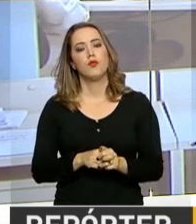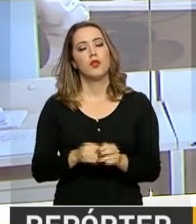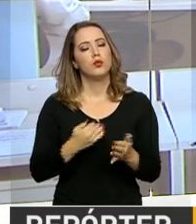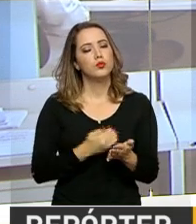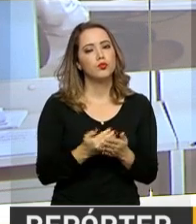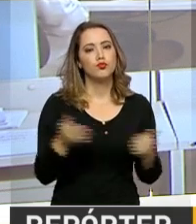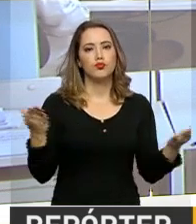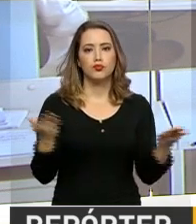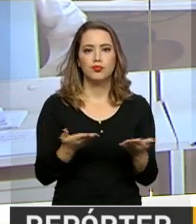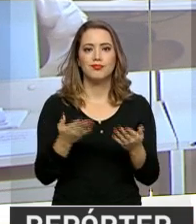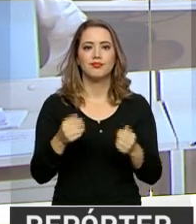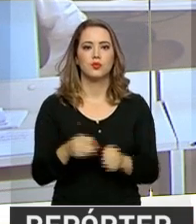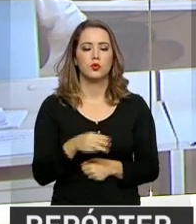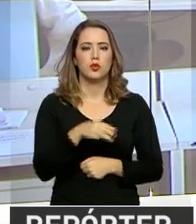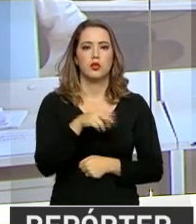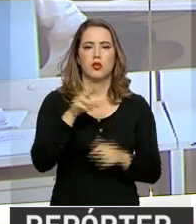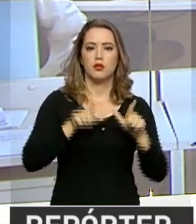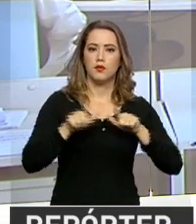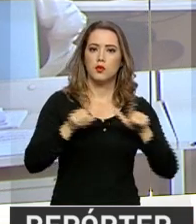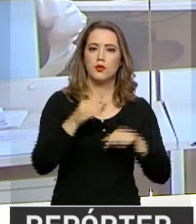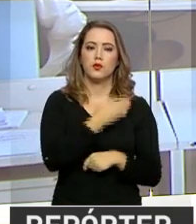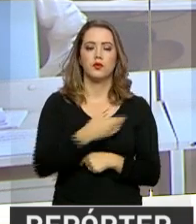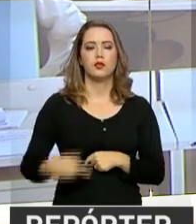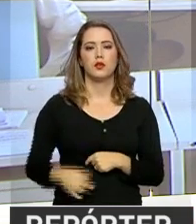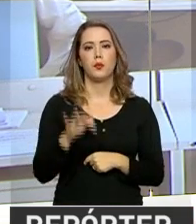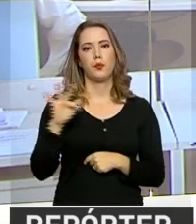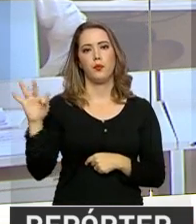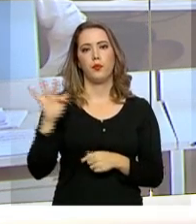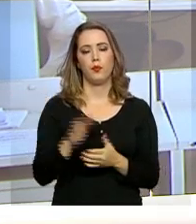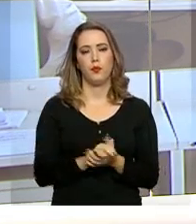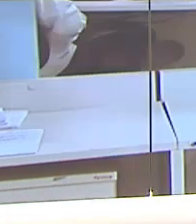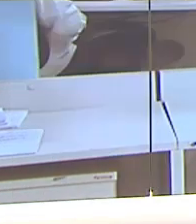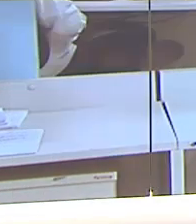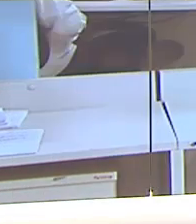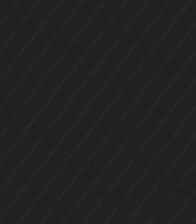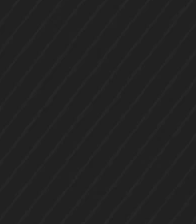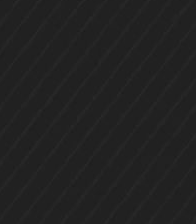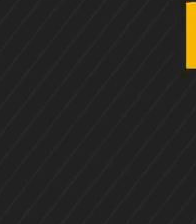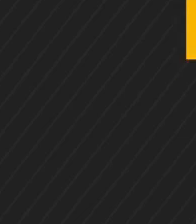Continue com a gente NBR a TV do Governo Federal